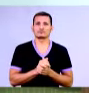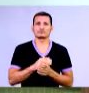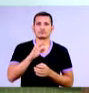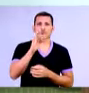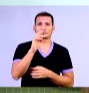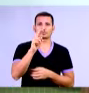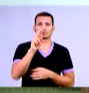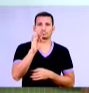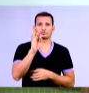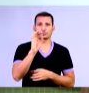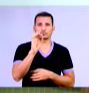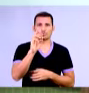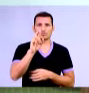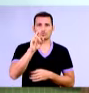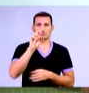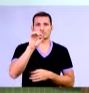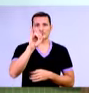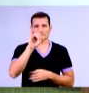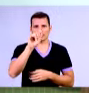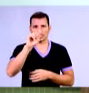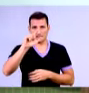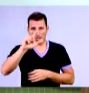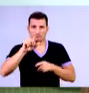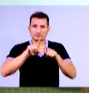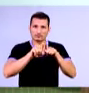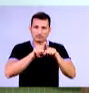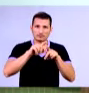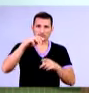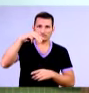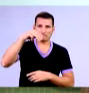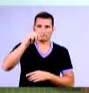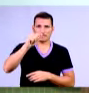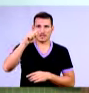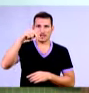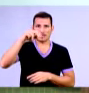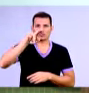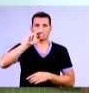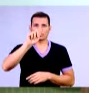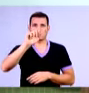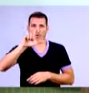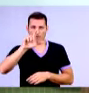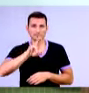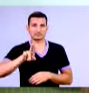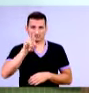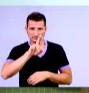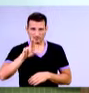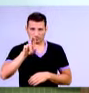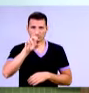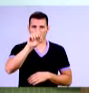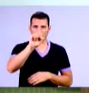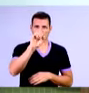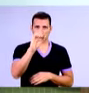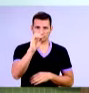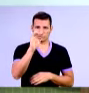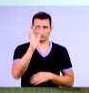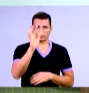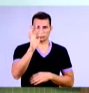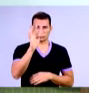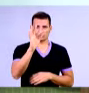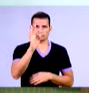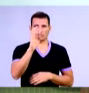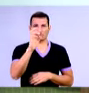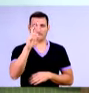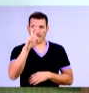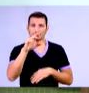tutoriais e por manuais de utilização dos softwares. Então, esses materiais, os